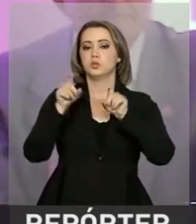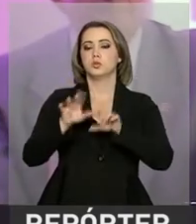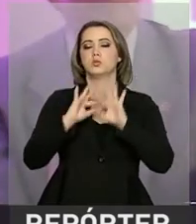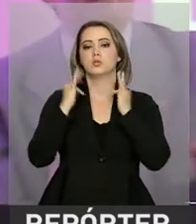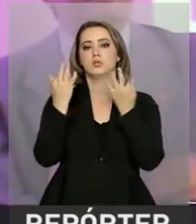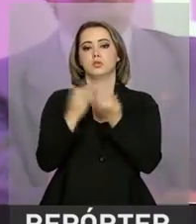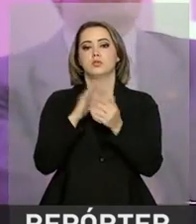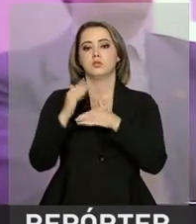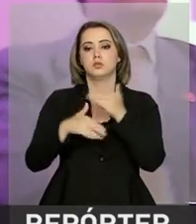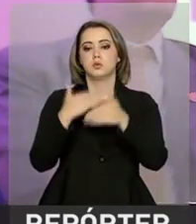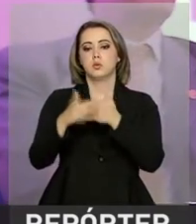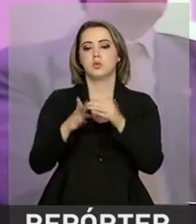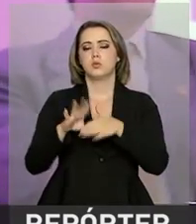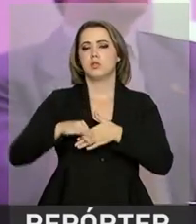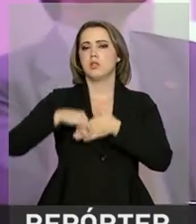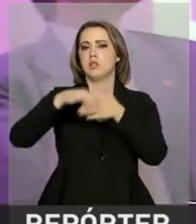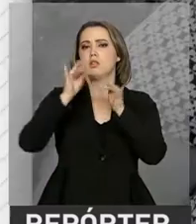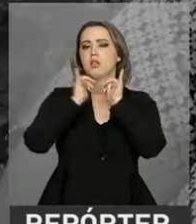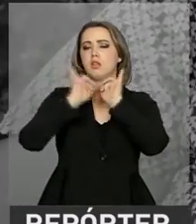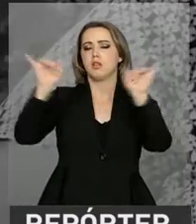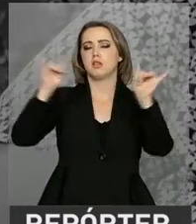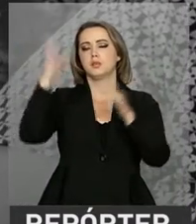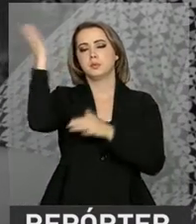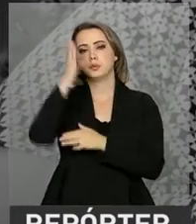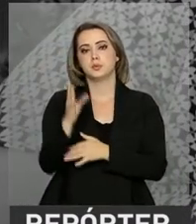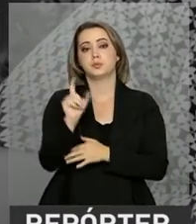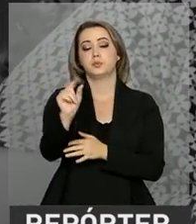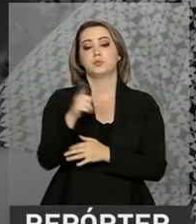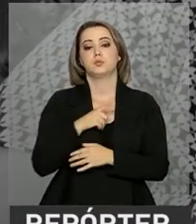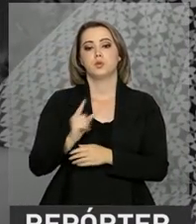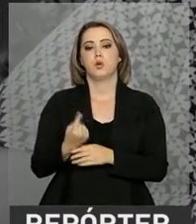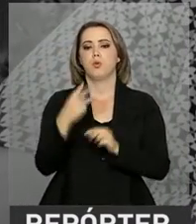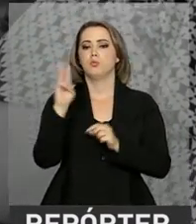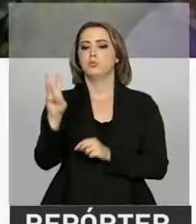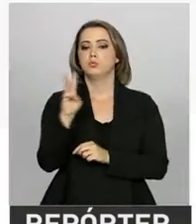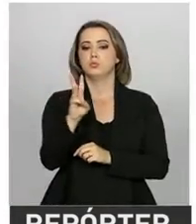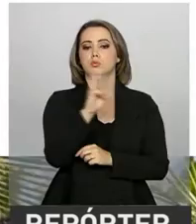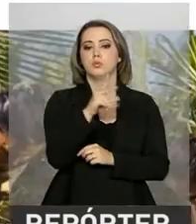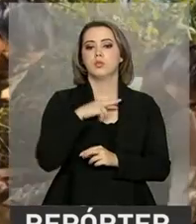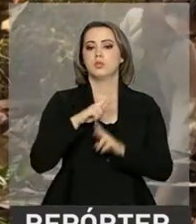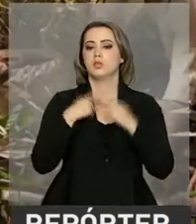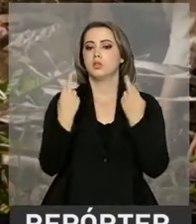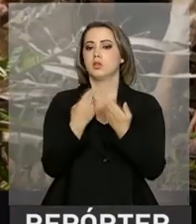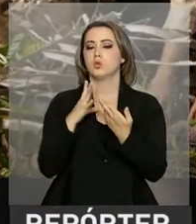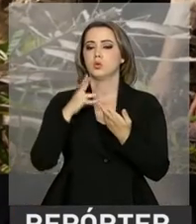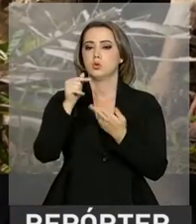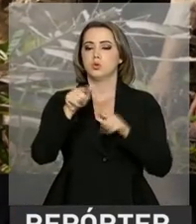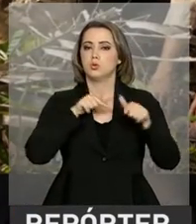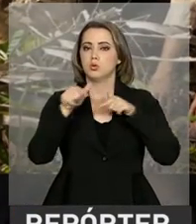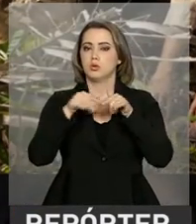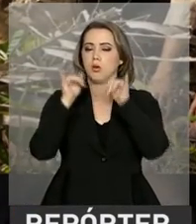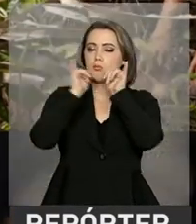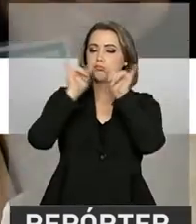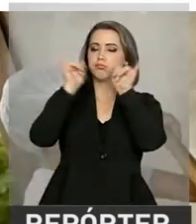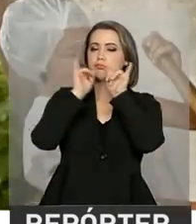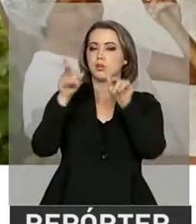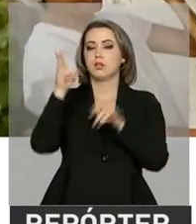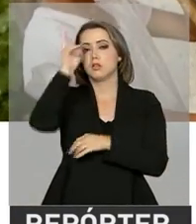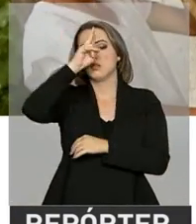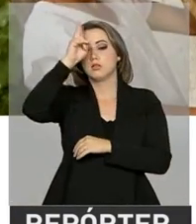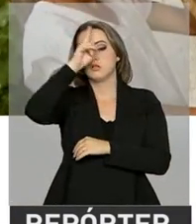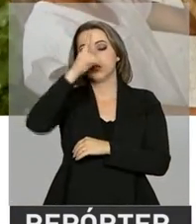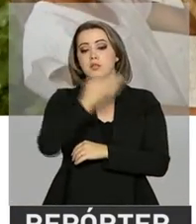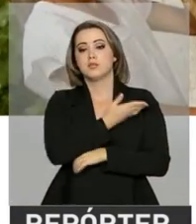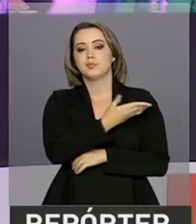agrário lidera a campanha no país uma página na internet reúne o material de divulgação e as histórias das